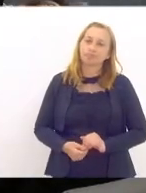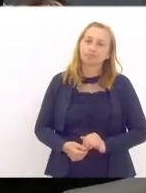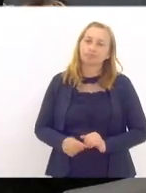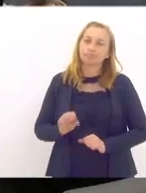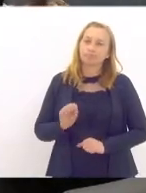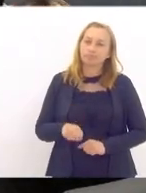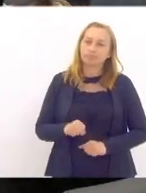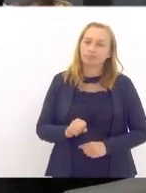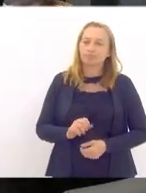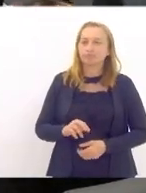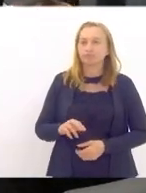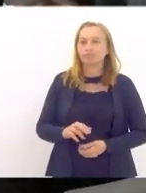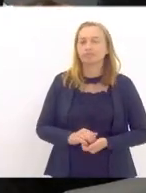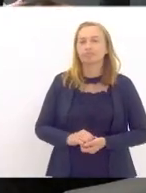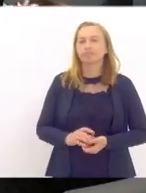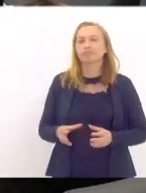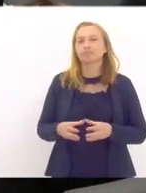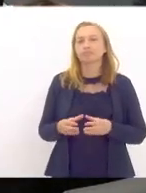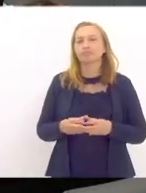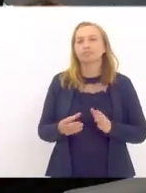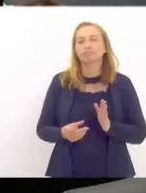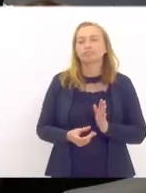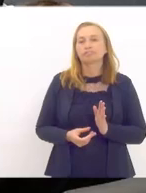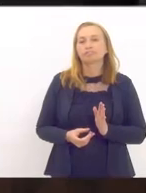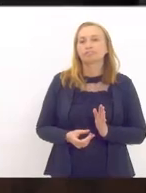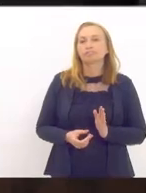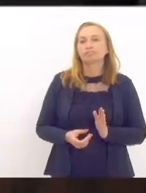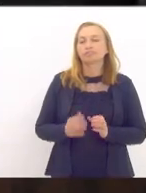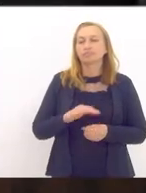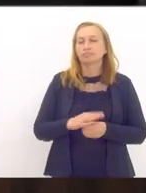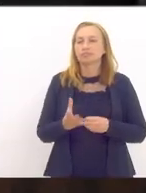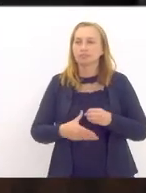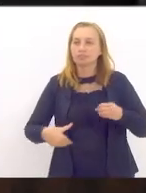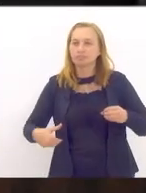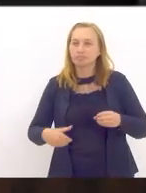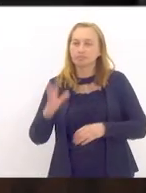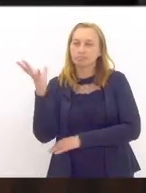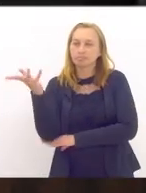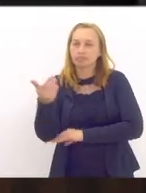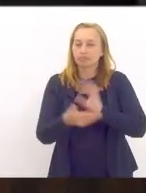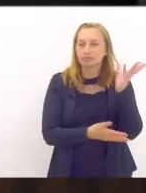parecer favorável pela comissão de saneamento ambiental deputada Lucinha